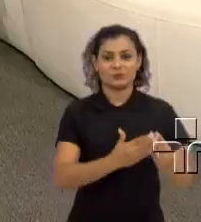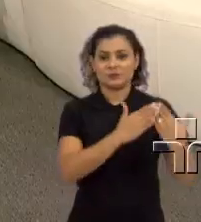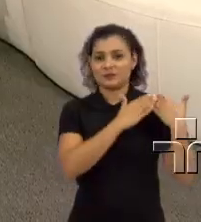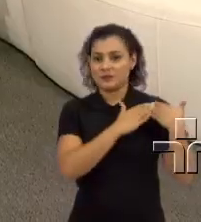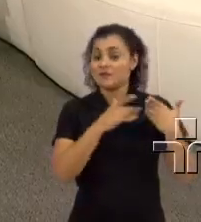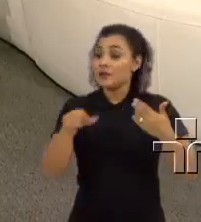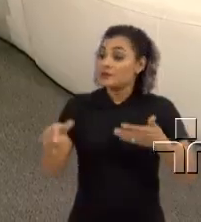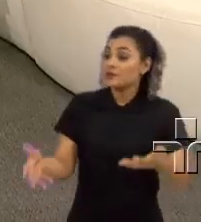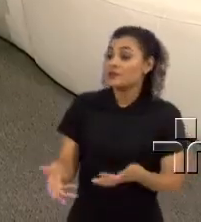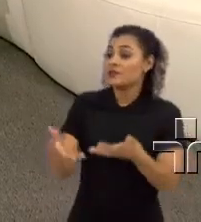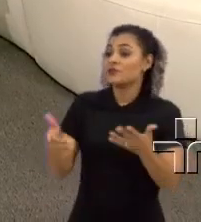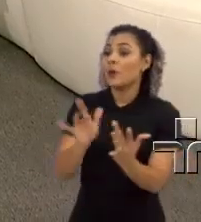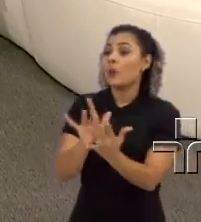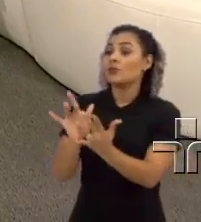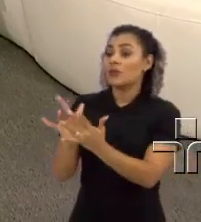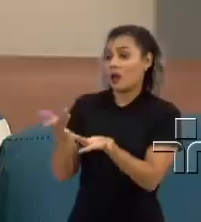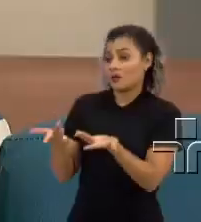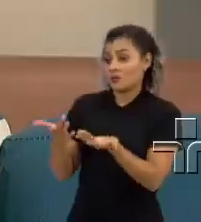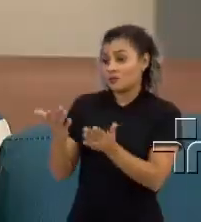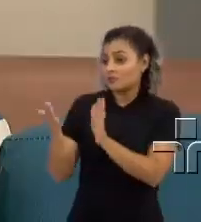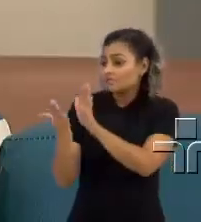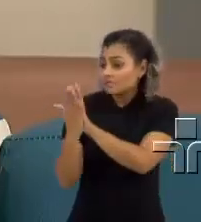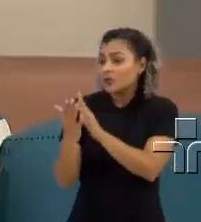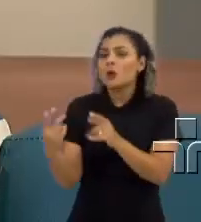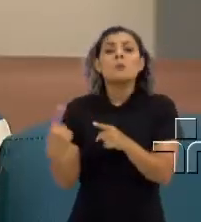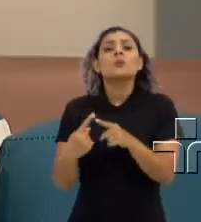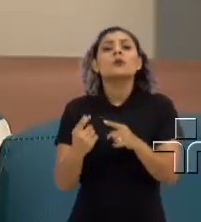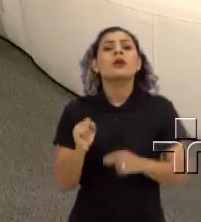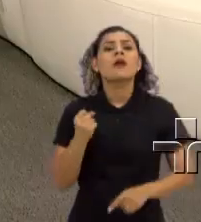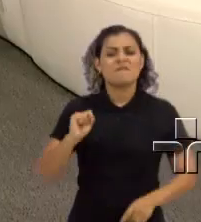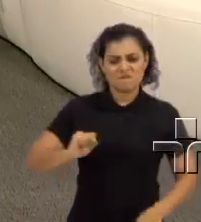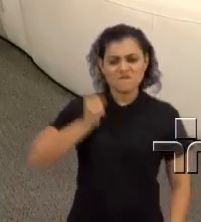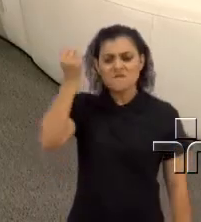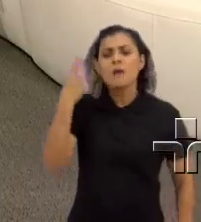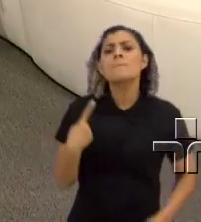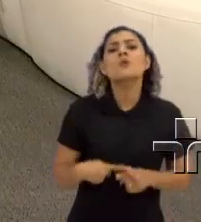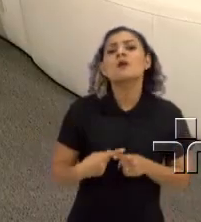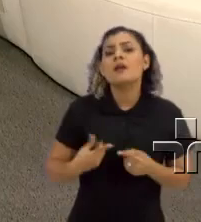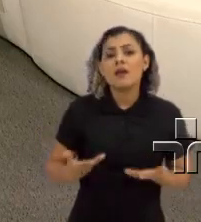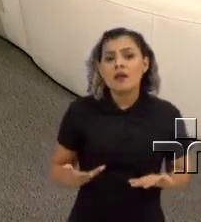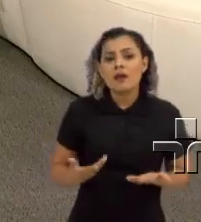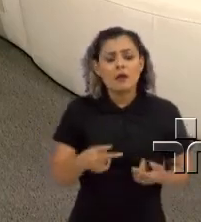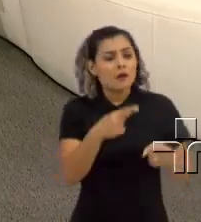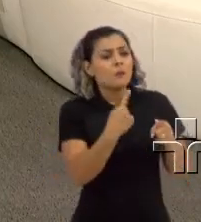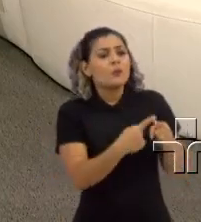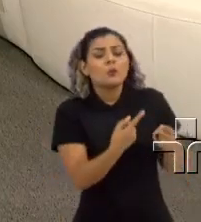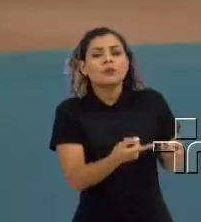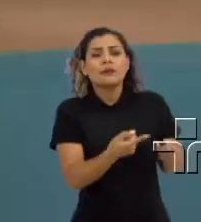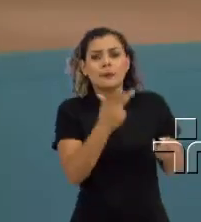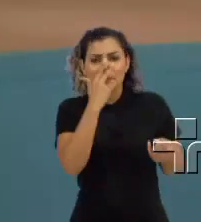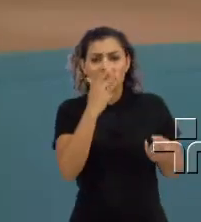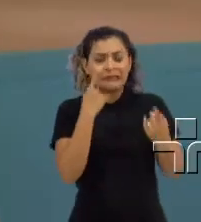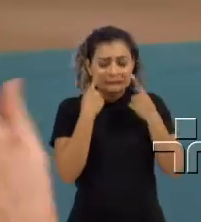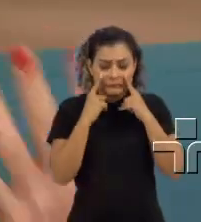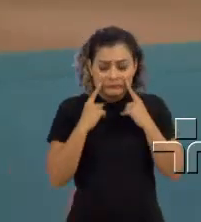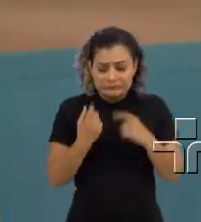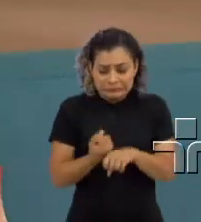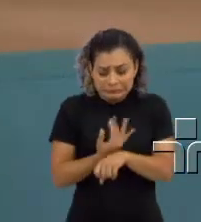Esse contato pessoal, exatamente. Né? Exatamente. Por que eu tô com raiva? Uhum. Por que isso me fez